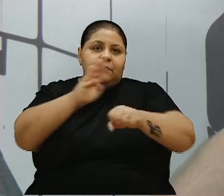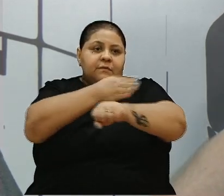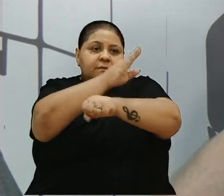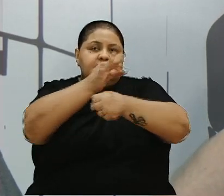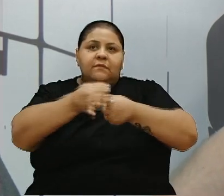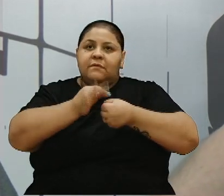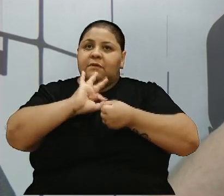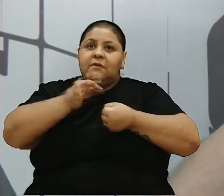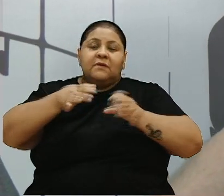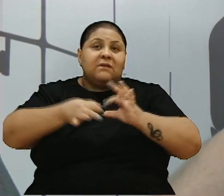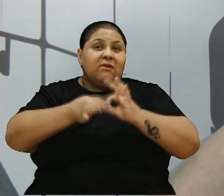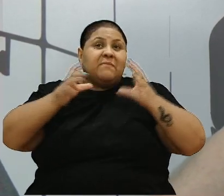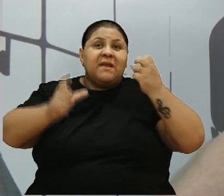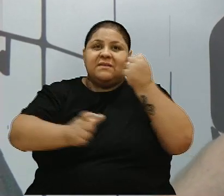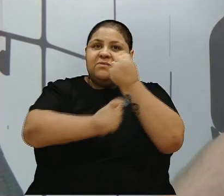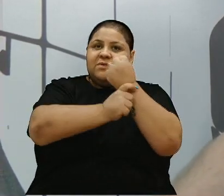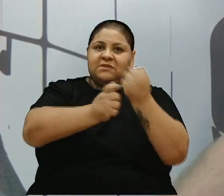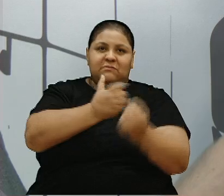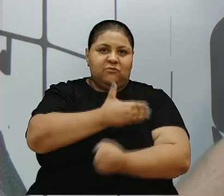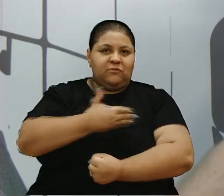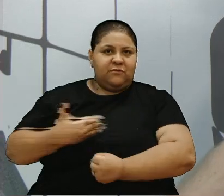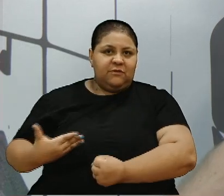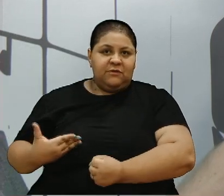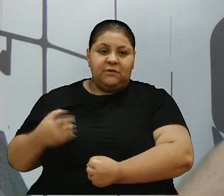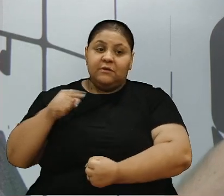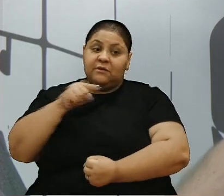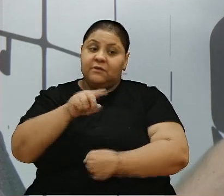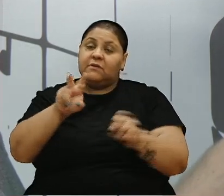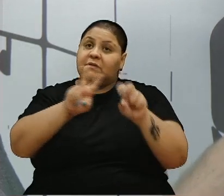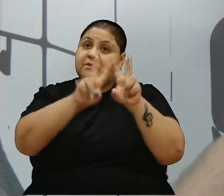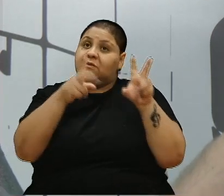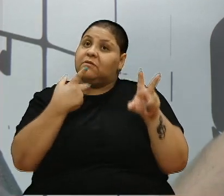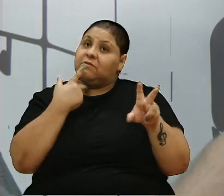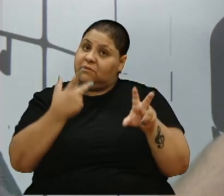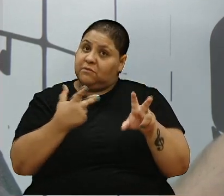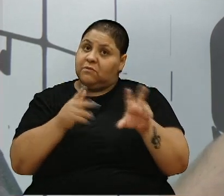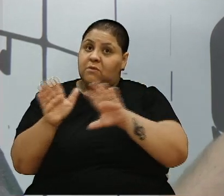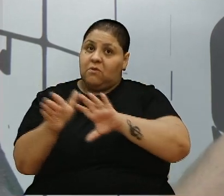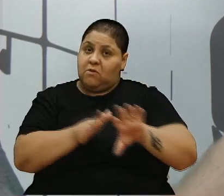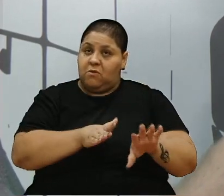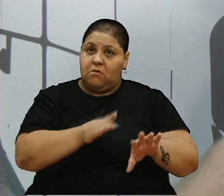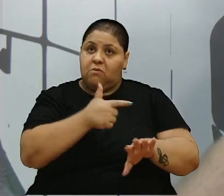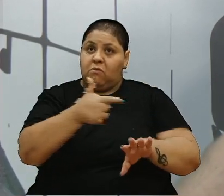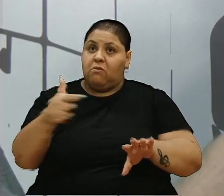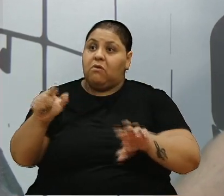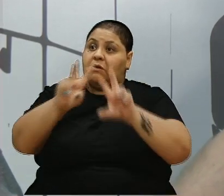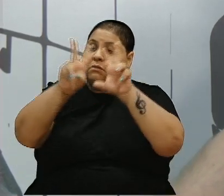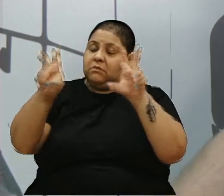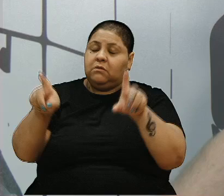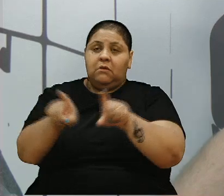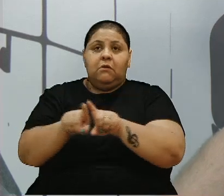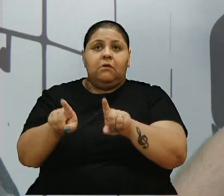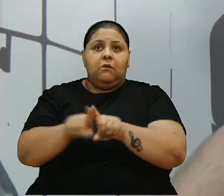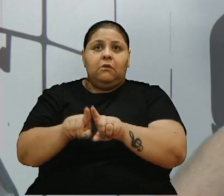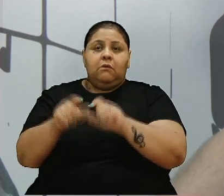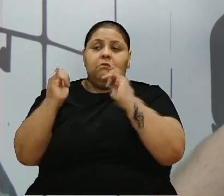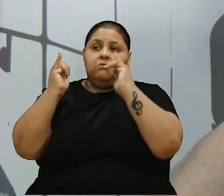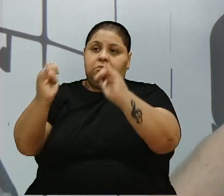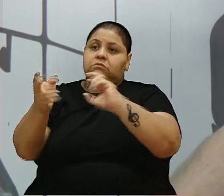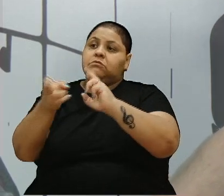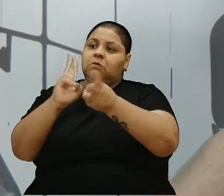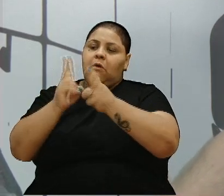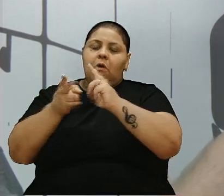não dispõem de segurança pública. Esse foi um assunto que eu abordei. O outro assunto que nós abordamos é a respeito do transporte